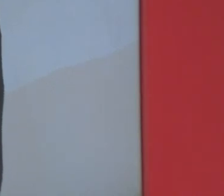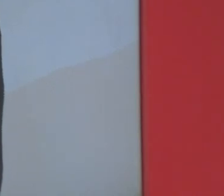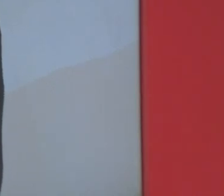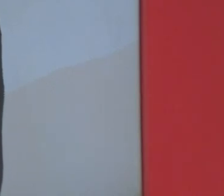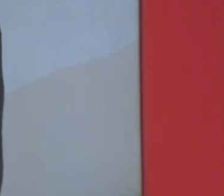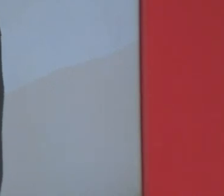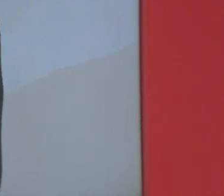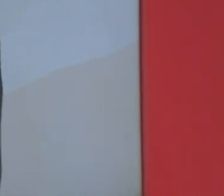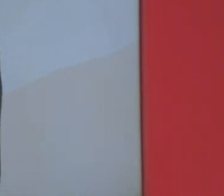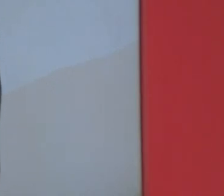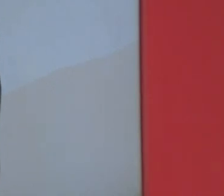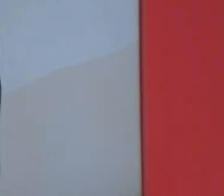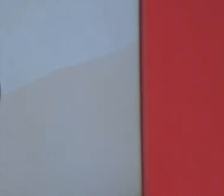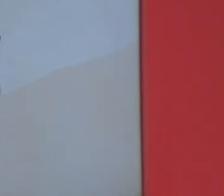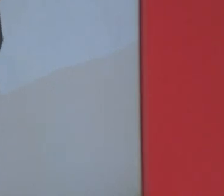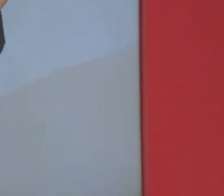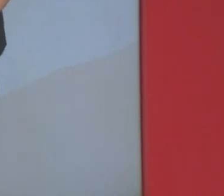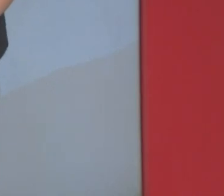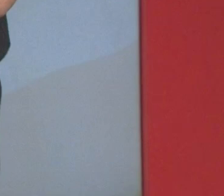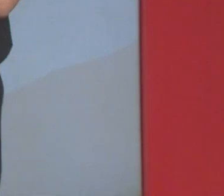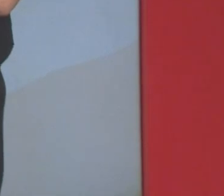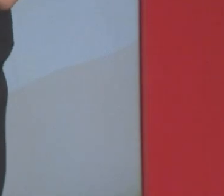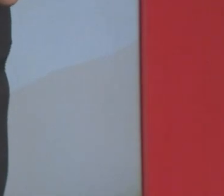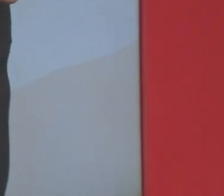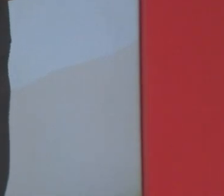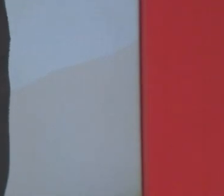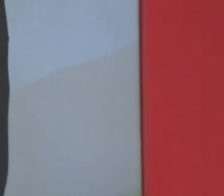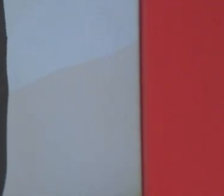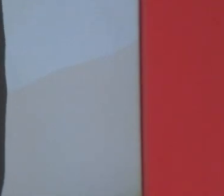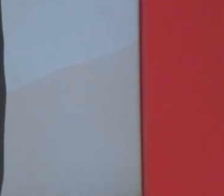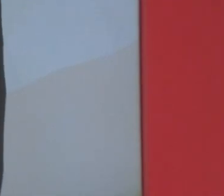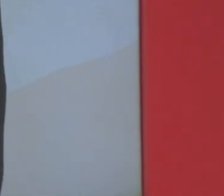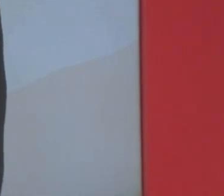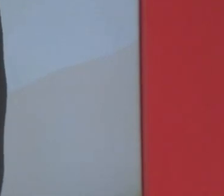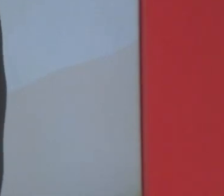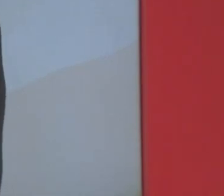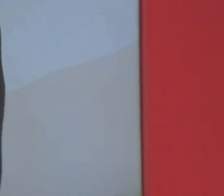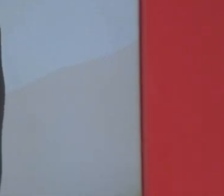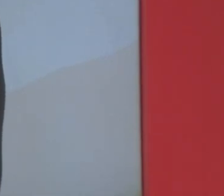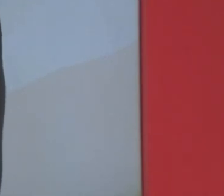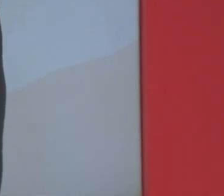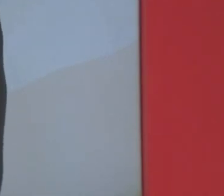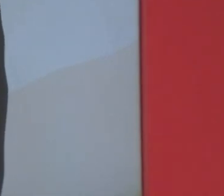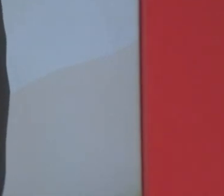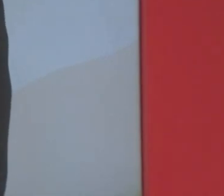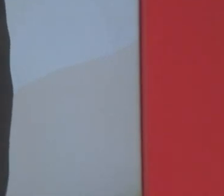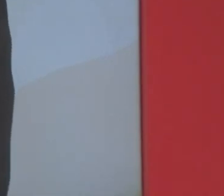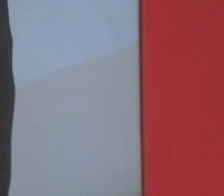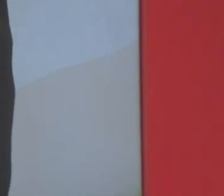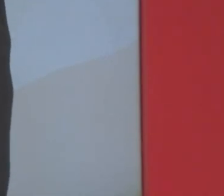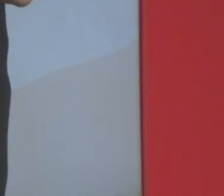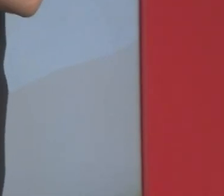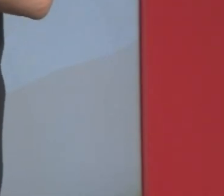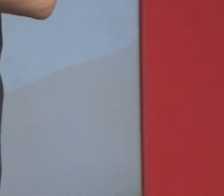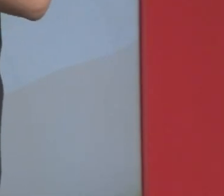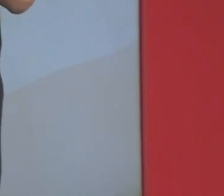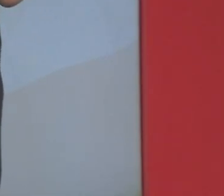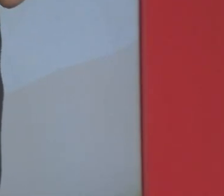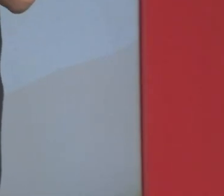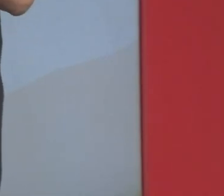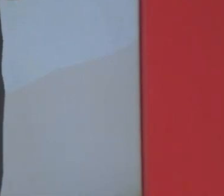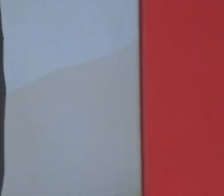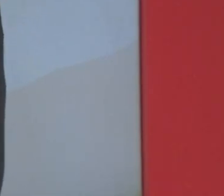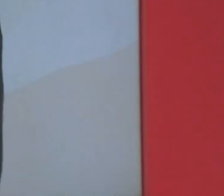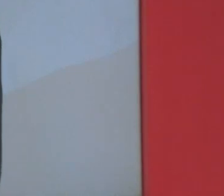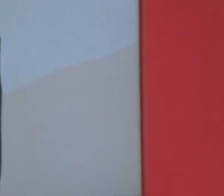entendeu, falando sobre o Senhor Jesus. No caminho que eles estavam indo, encontrou ali um tanto de